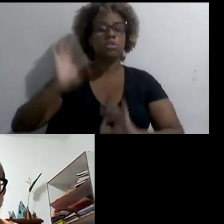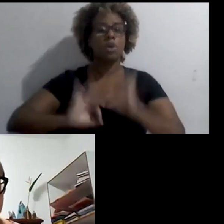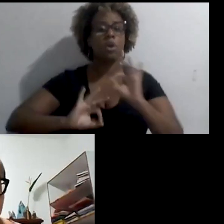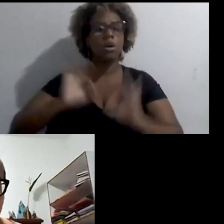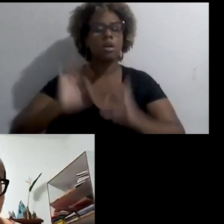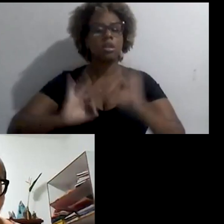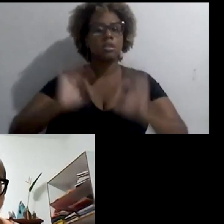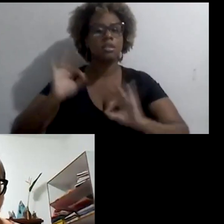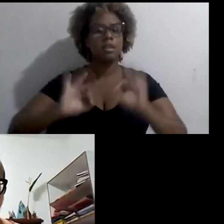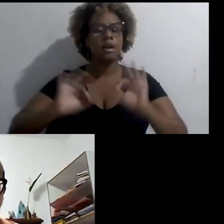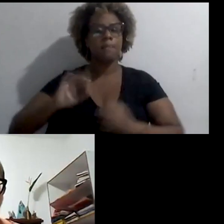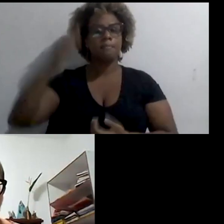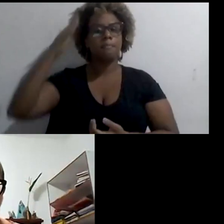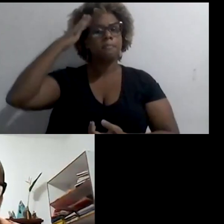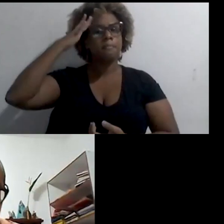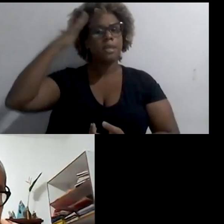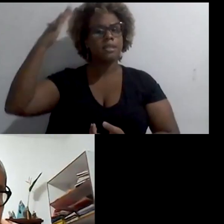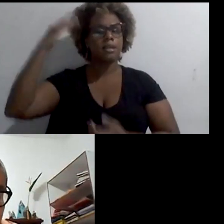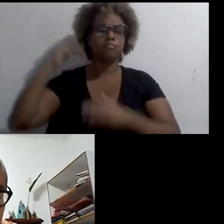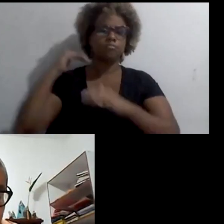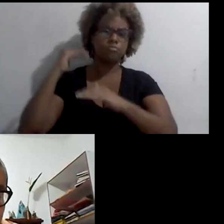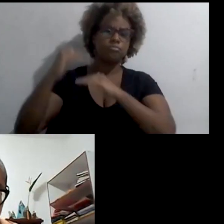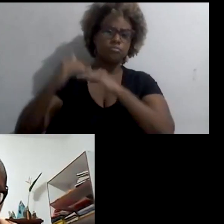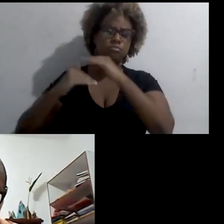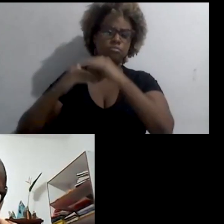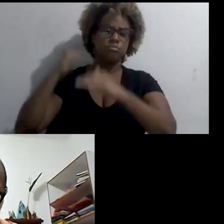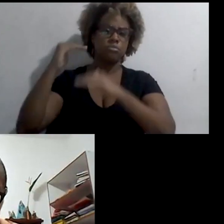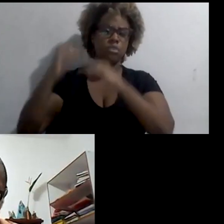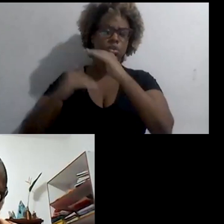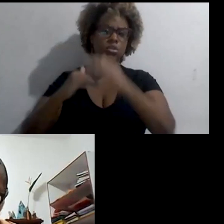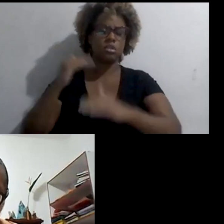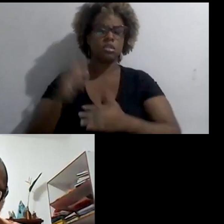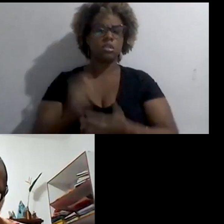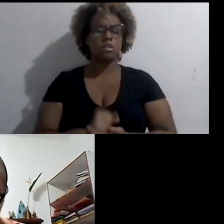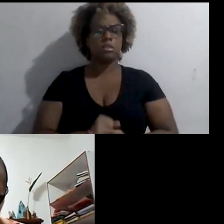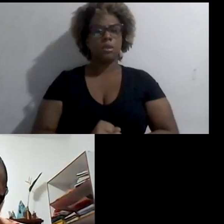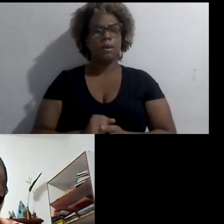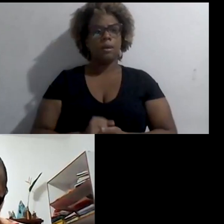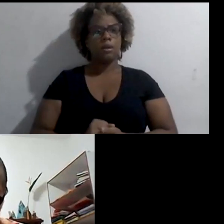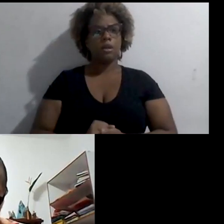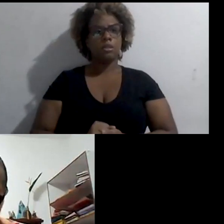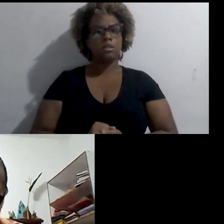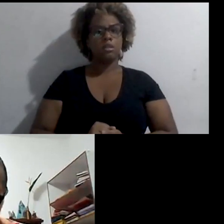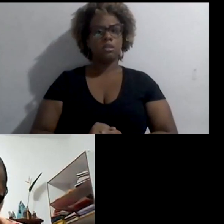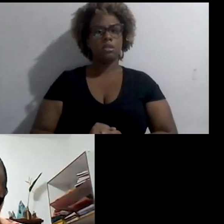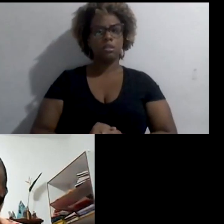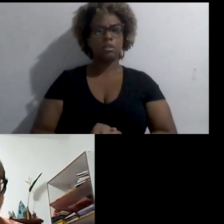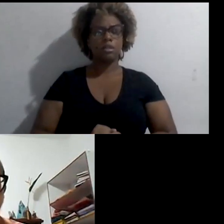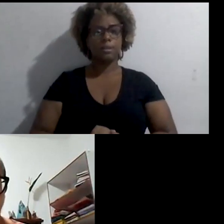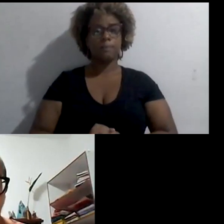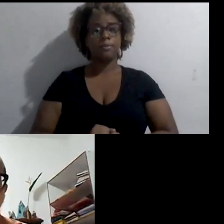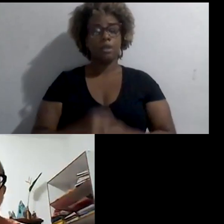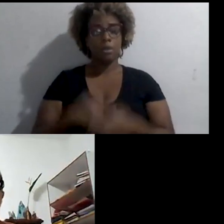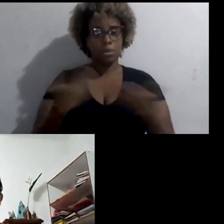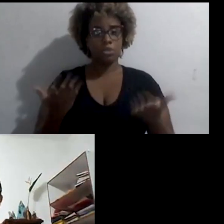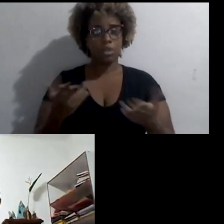gente pensar nisso, nesses processos, nessas ações estruturantes. Eu acho que, por hora,